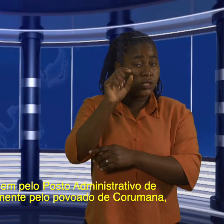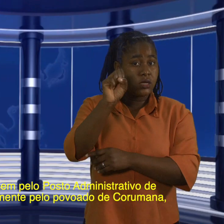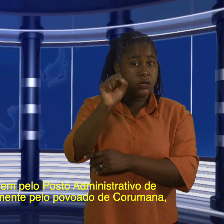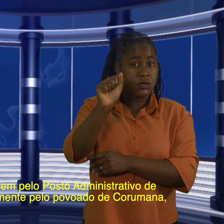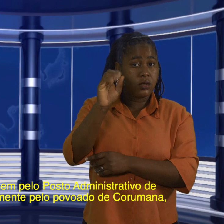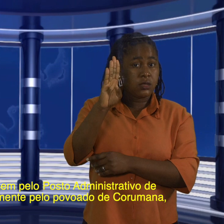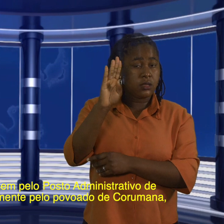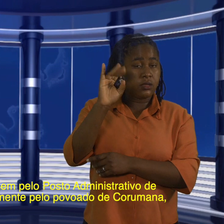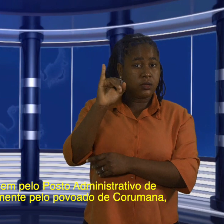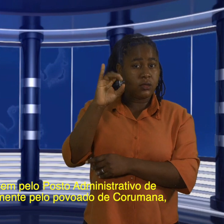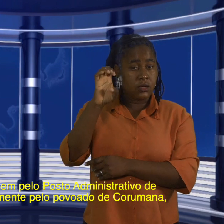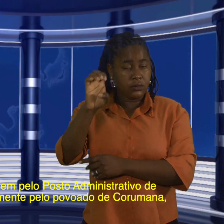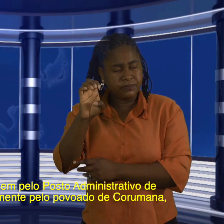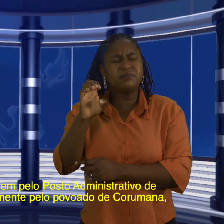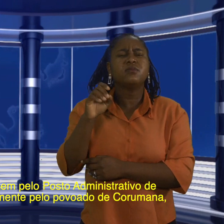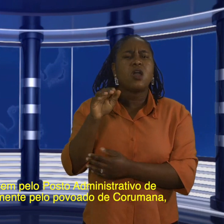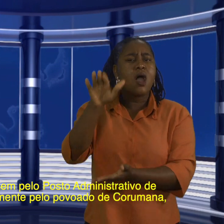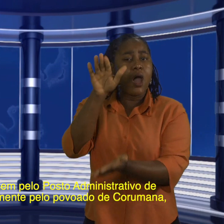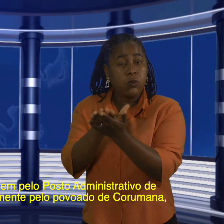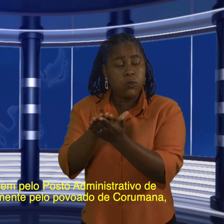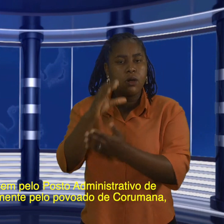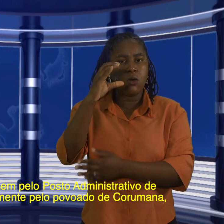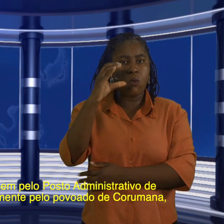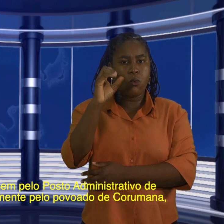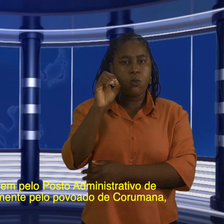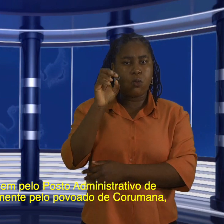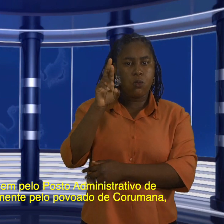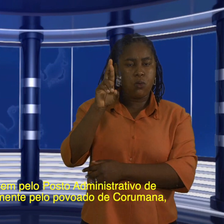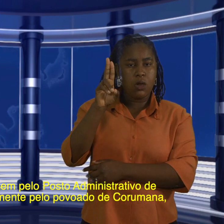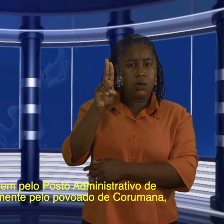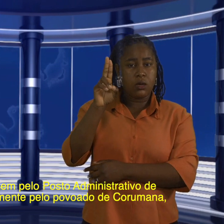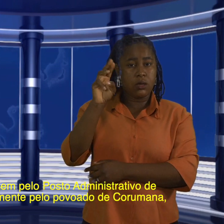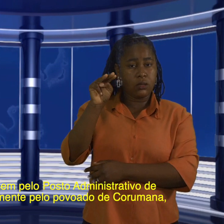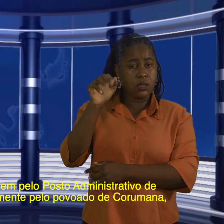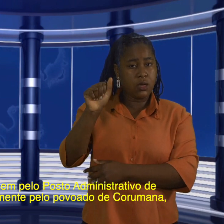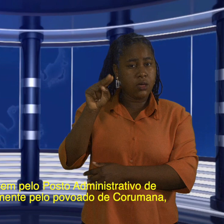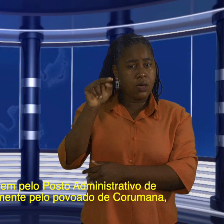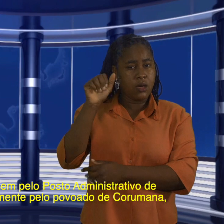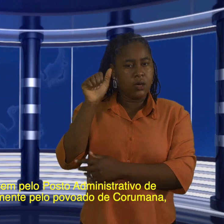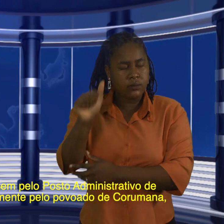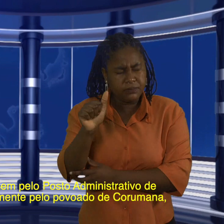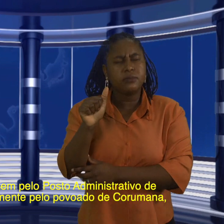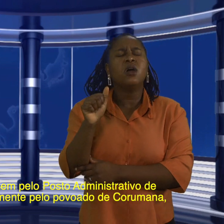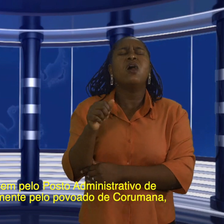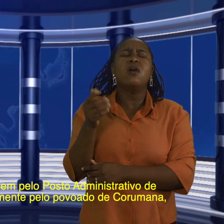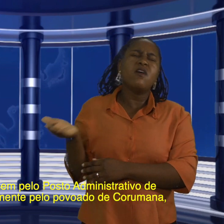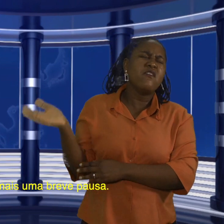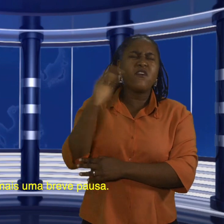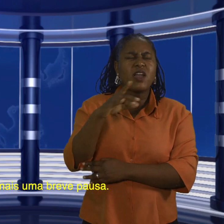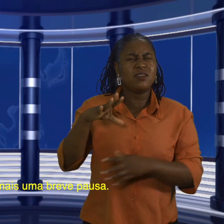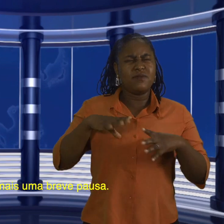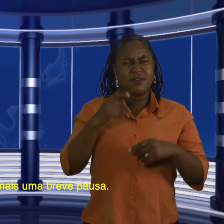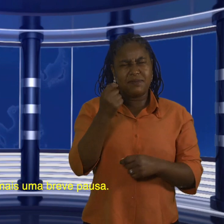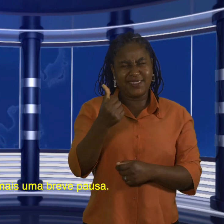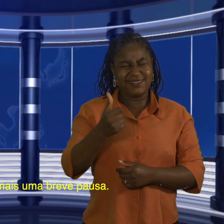depois de uma viagem pelo posto administrativo de Sabe mais concretamente pelo povoado de Cormana vamos a